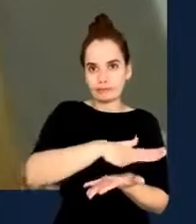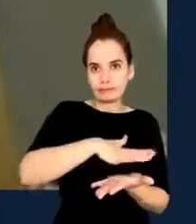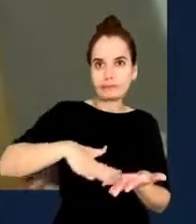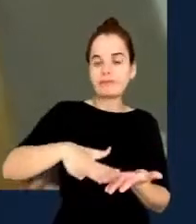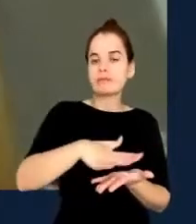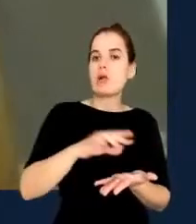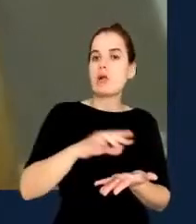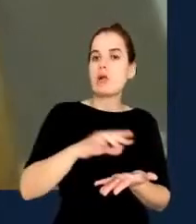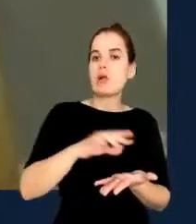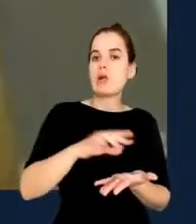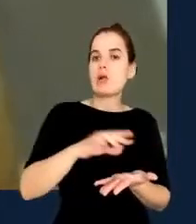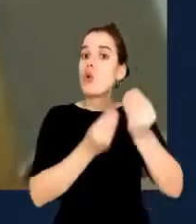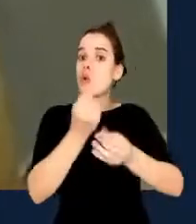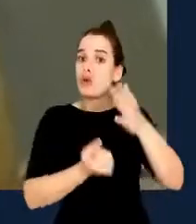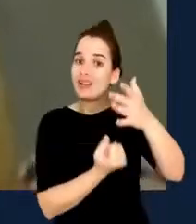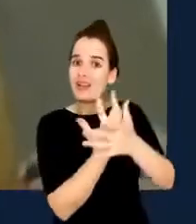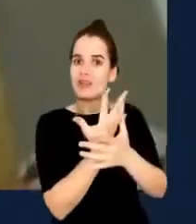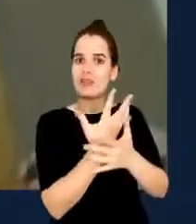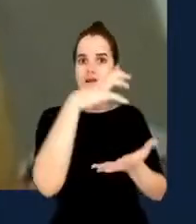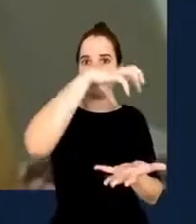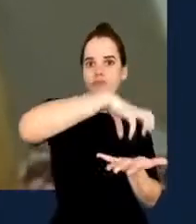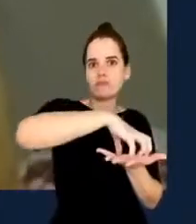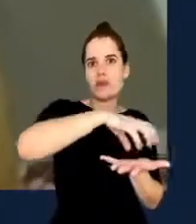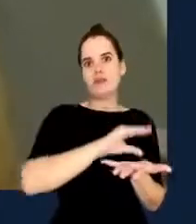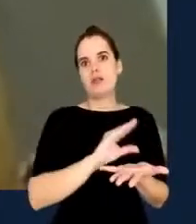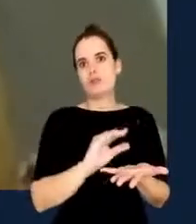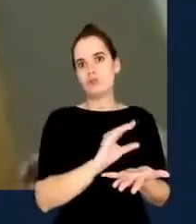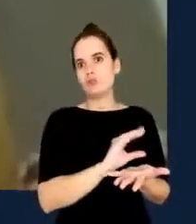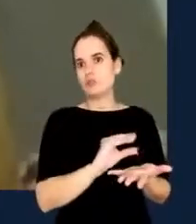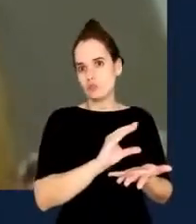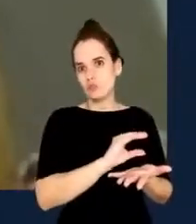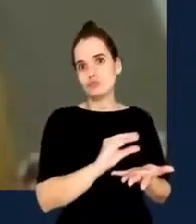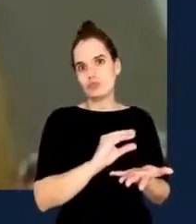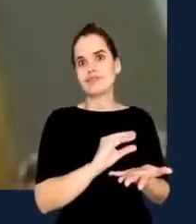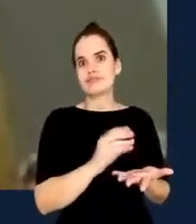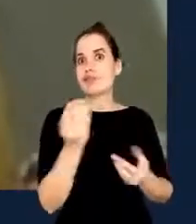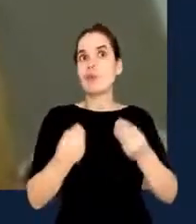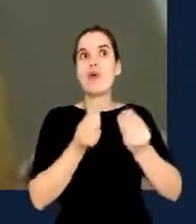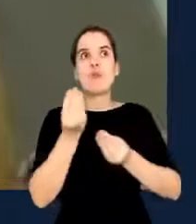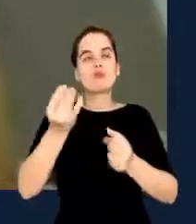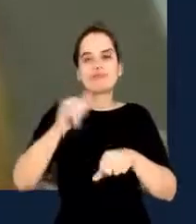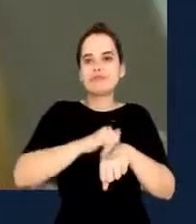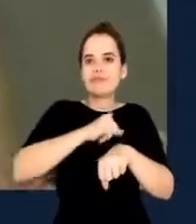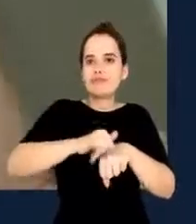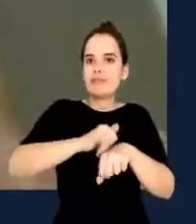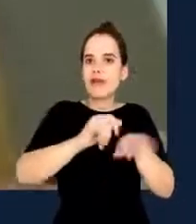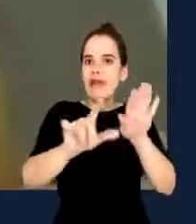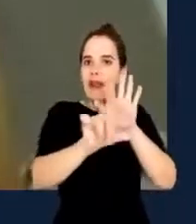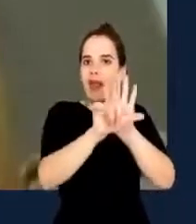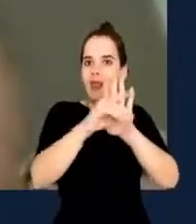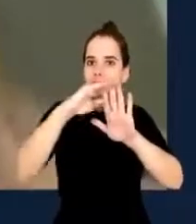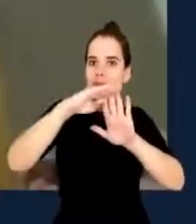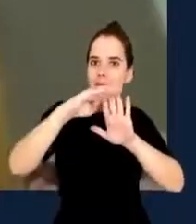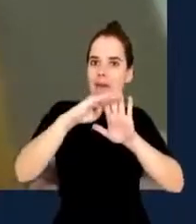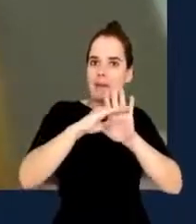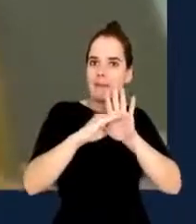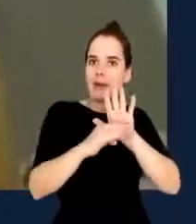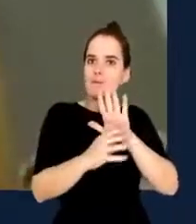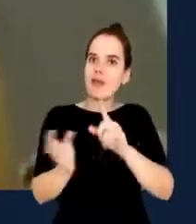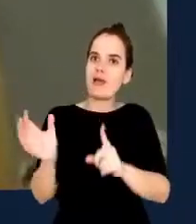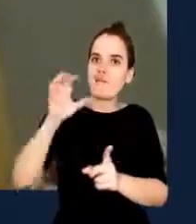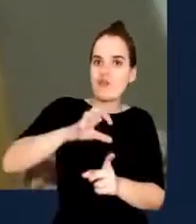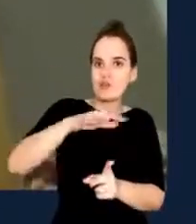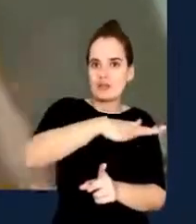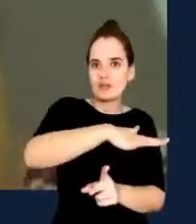critérios de construção de bases de dados e a gente pode pensar mais em como os princípios da lei vão incidir sobre